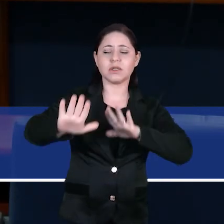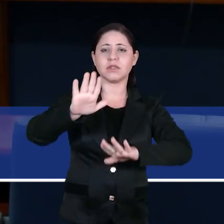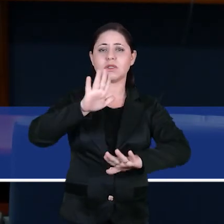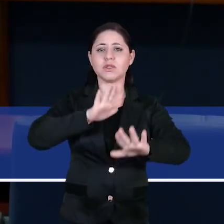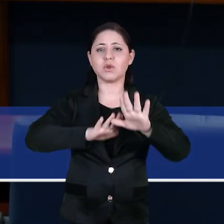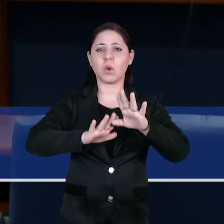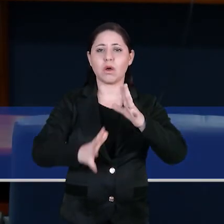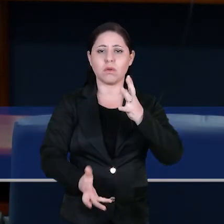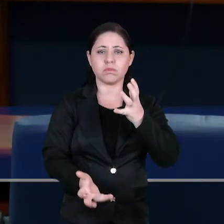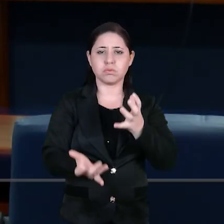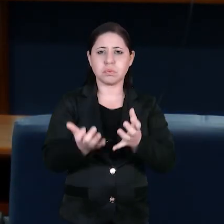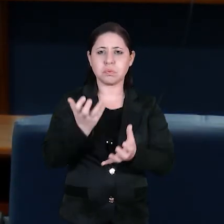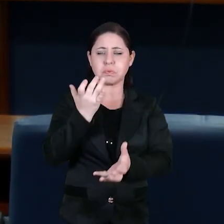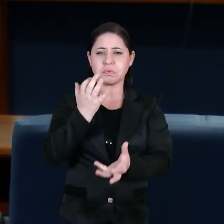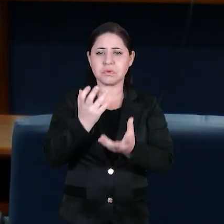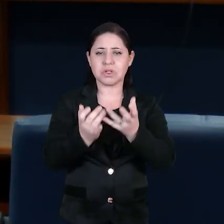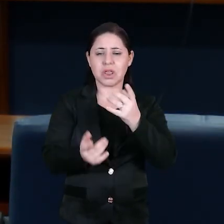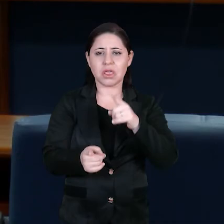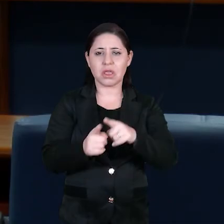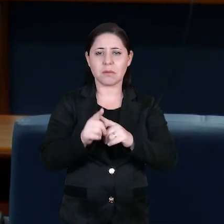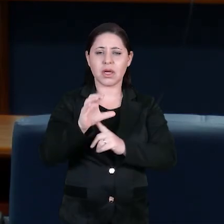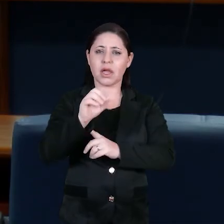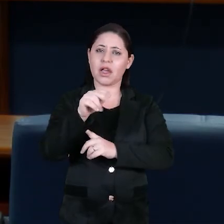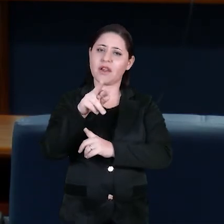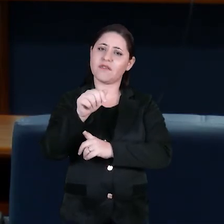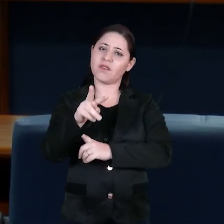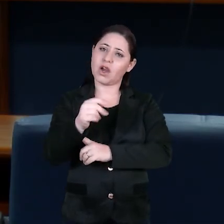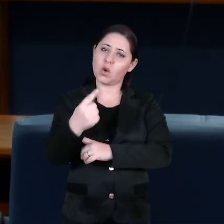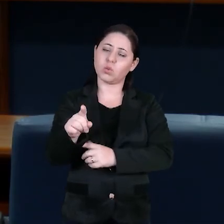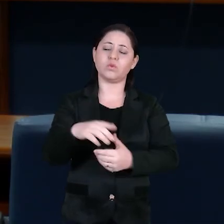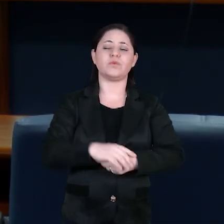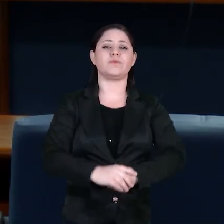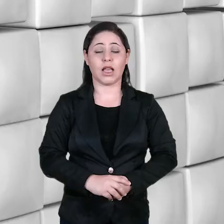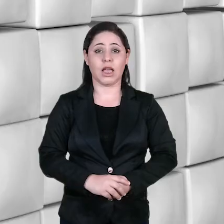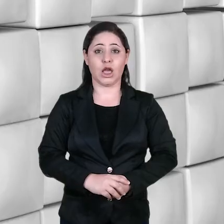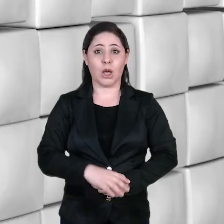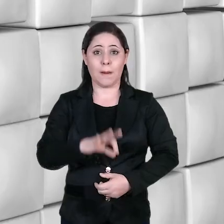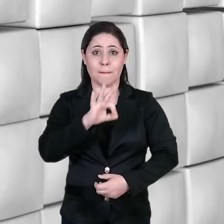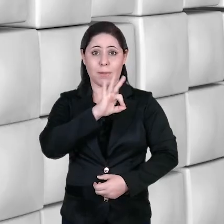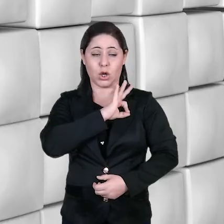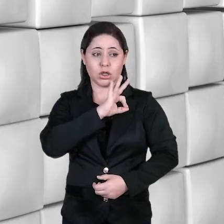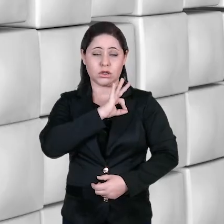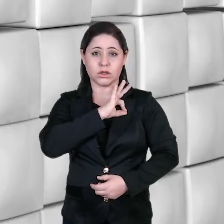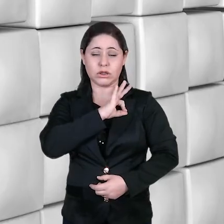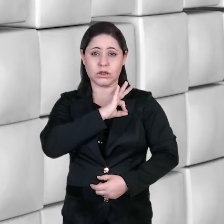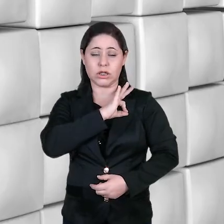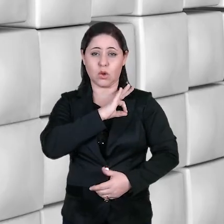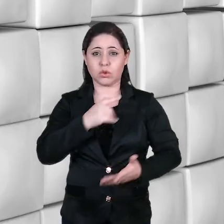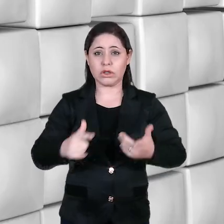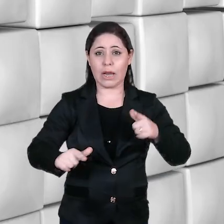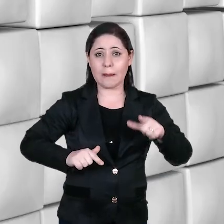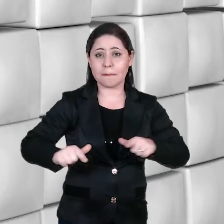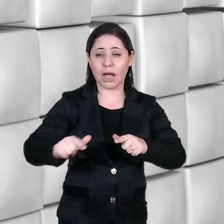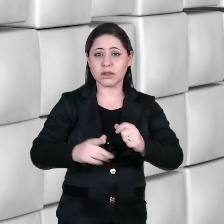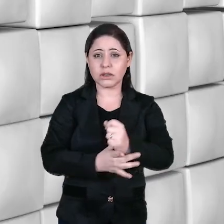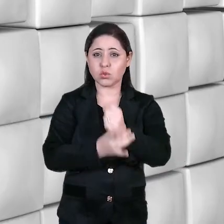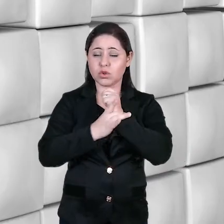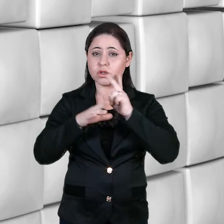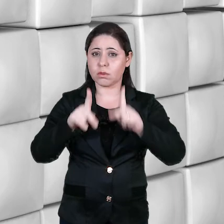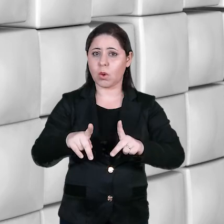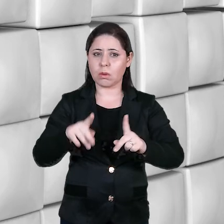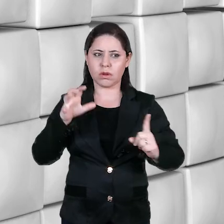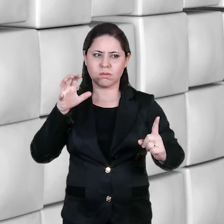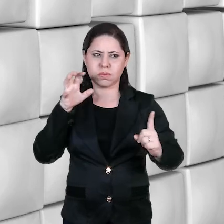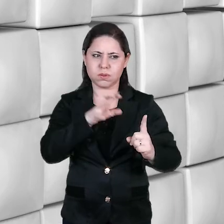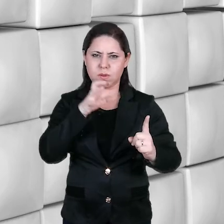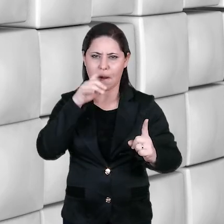riscos decorrentes à queima de carvão vegetal. Agentes de segurança pública ameaçados em razão